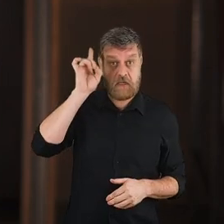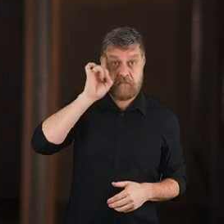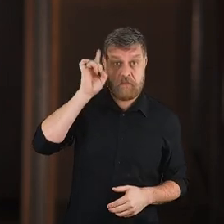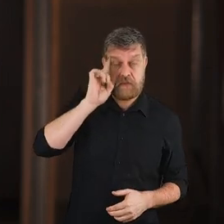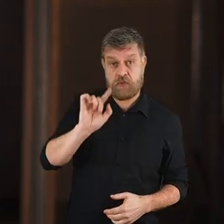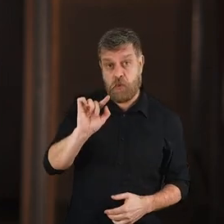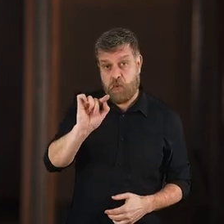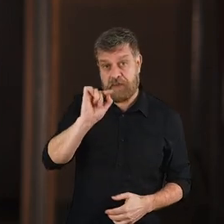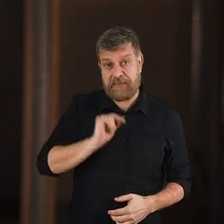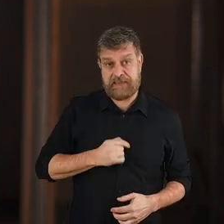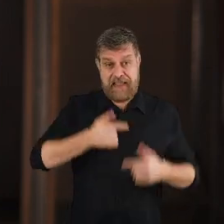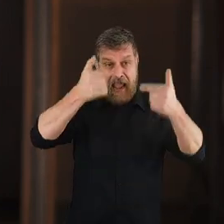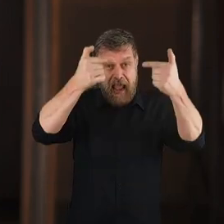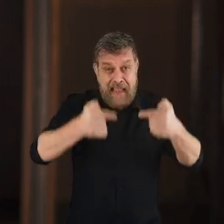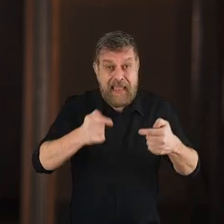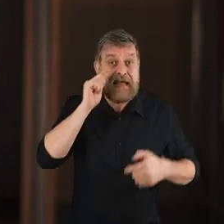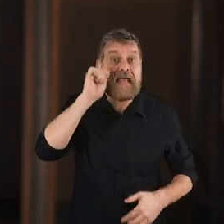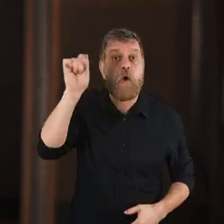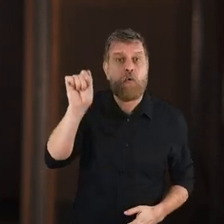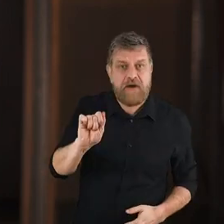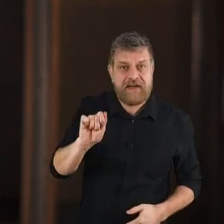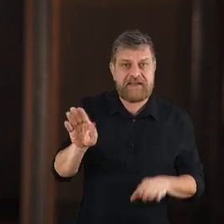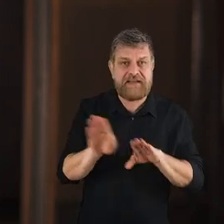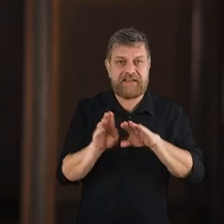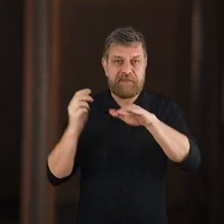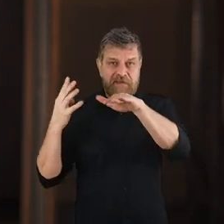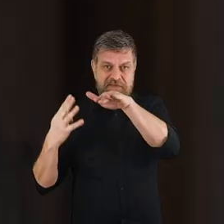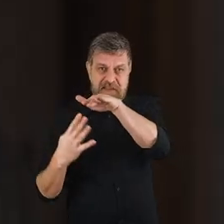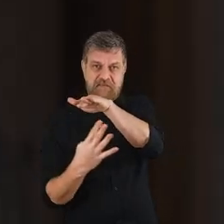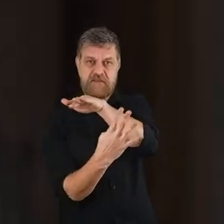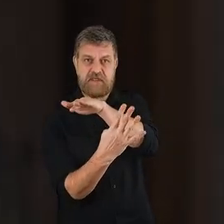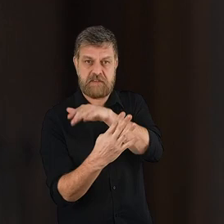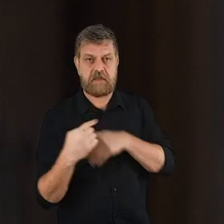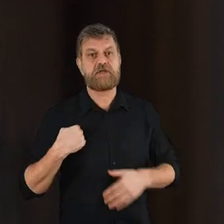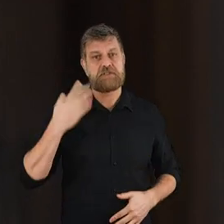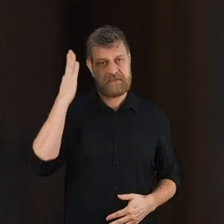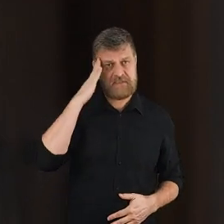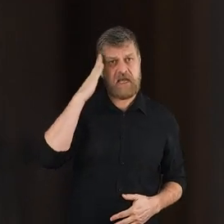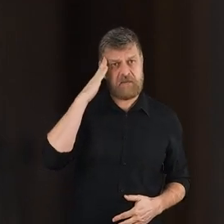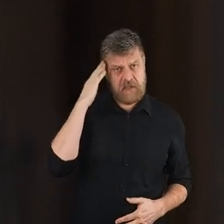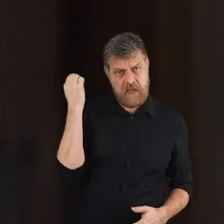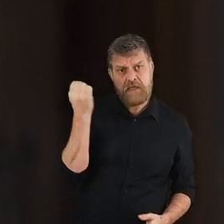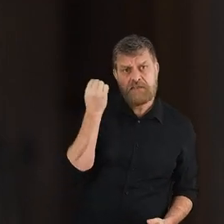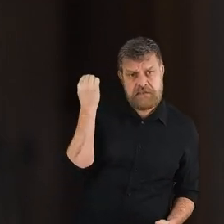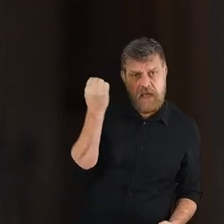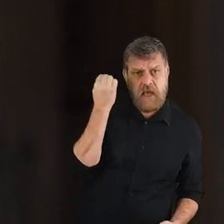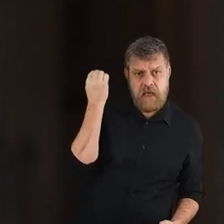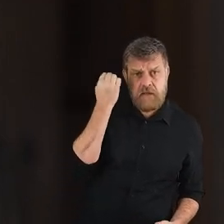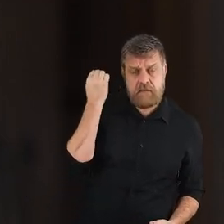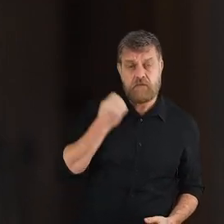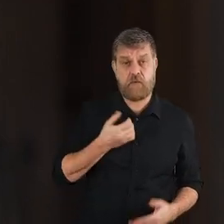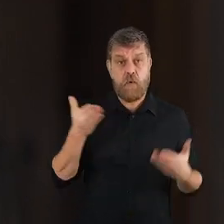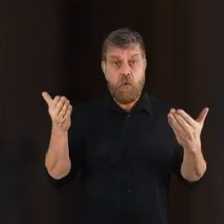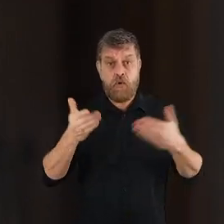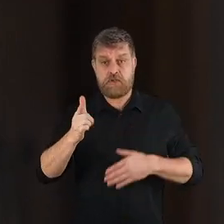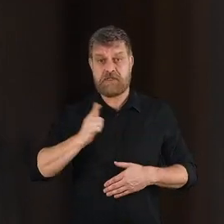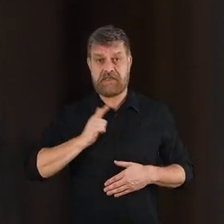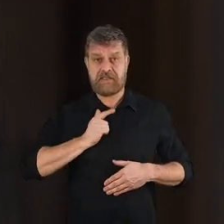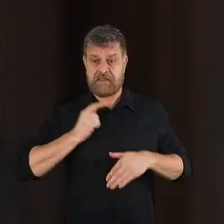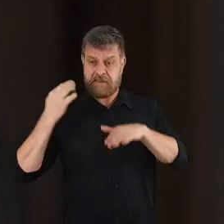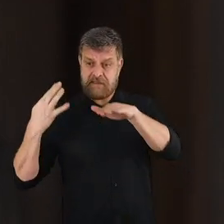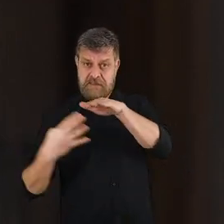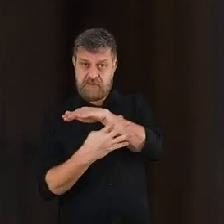diariamente a guerra da Ucrânia e a questão dos refugiados na Ucrânia, que é uma questão muito séria. Nós temos hoje, entre